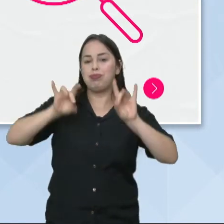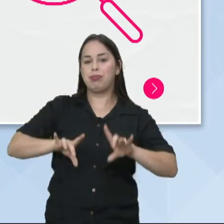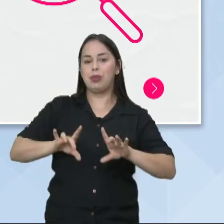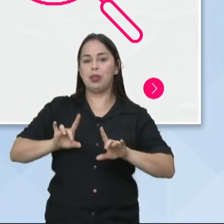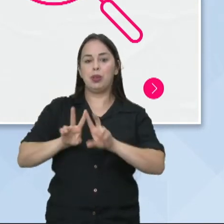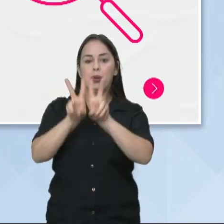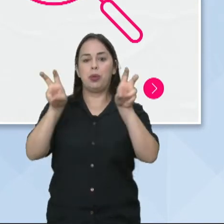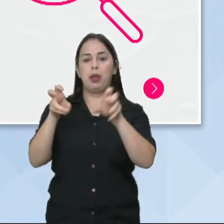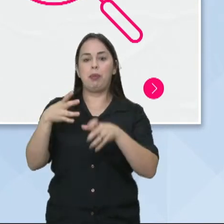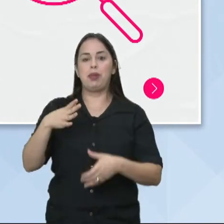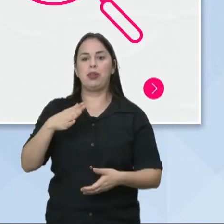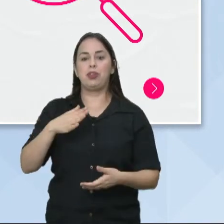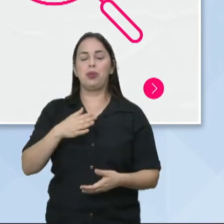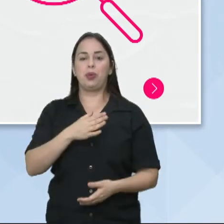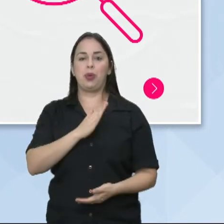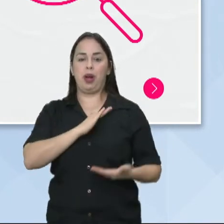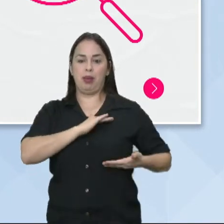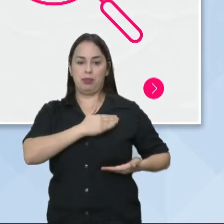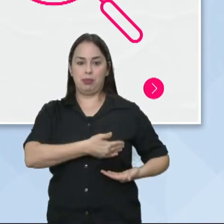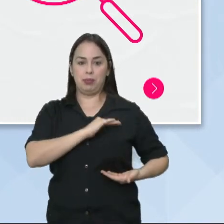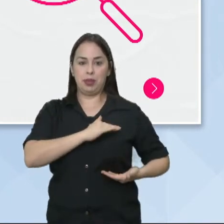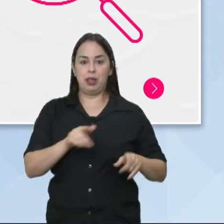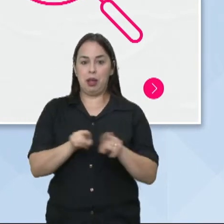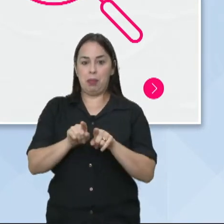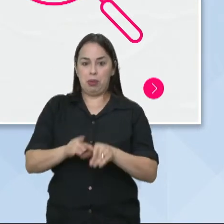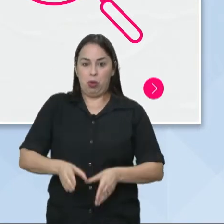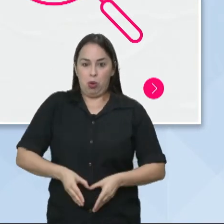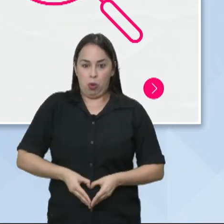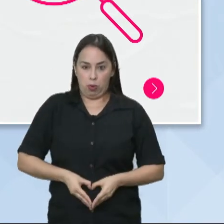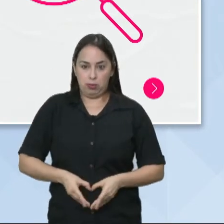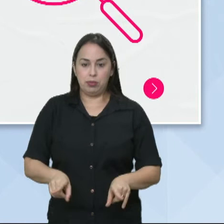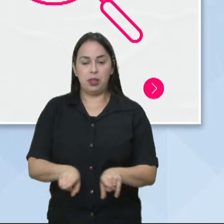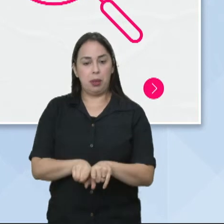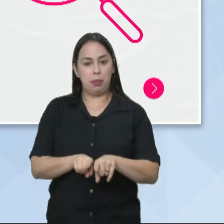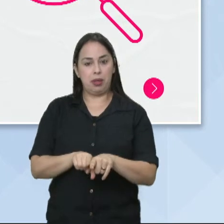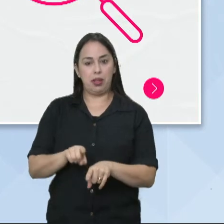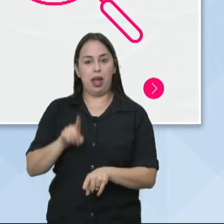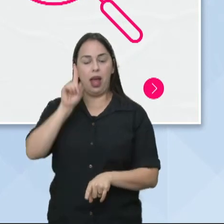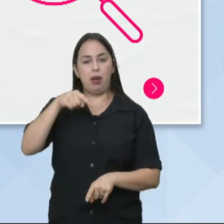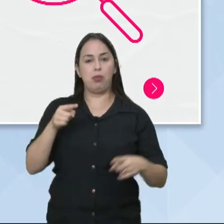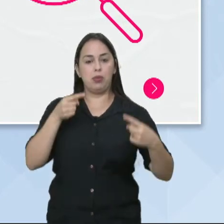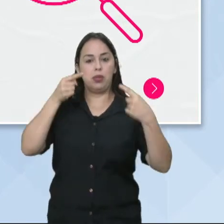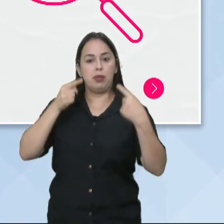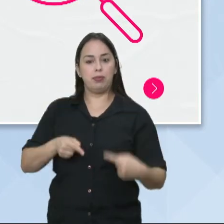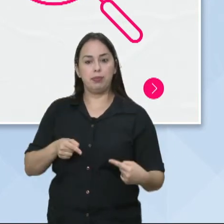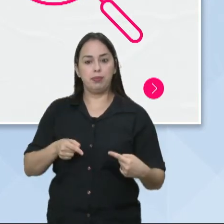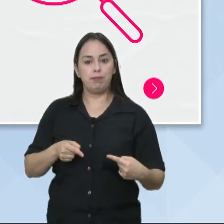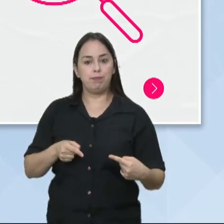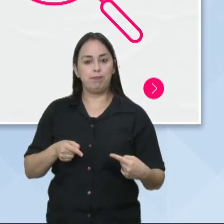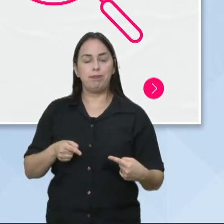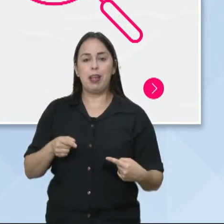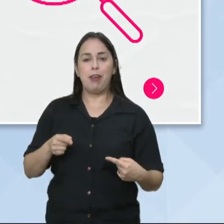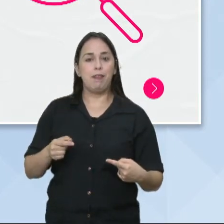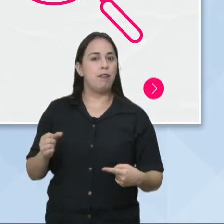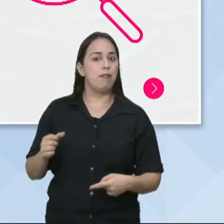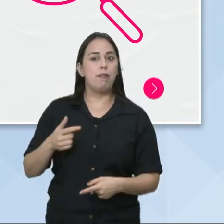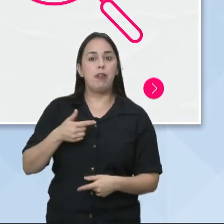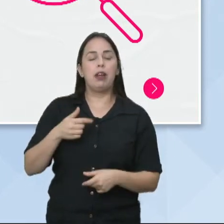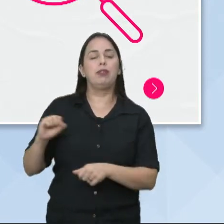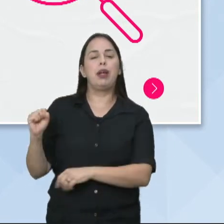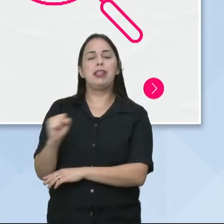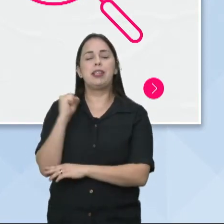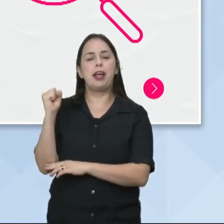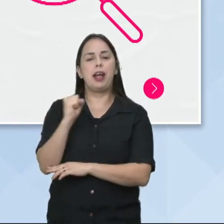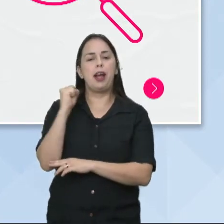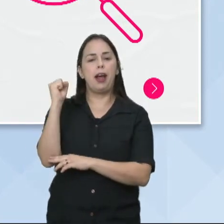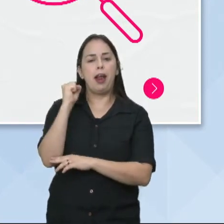sobre o câncer de mama e do colo de útero, estes desafios ficaram ainda maiores com